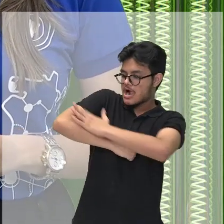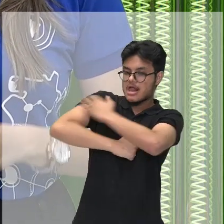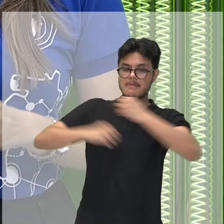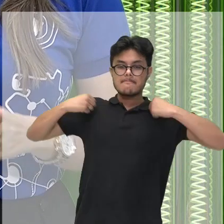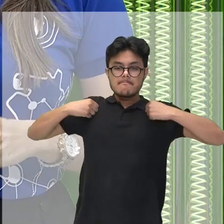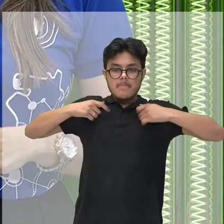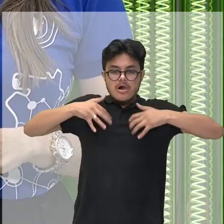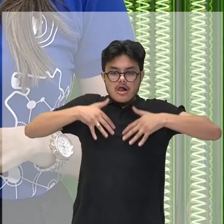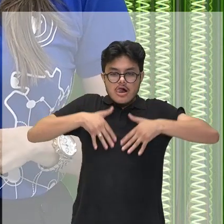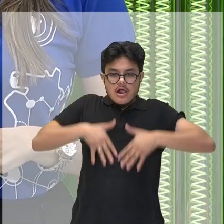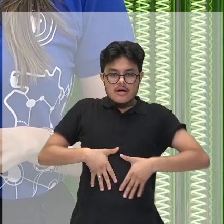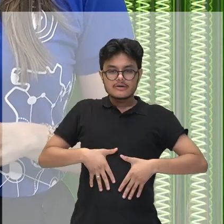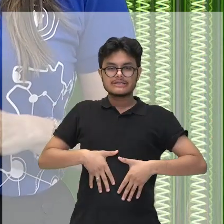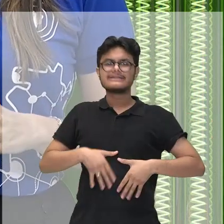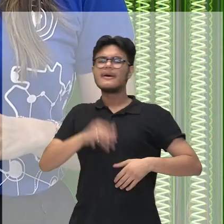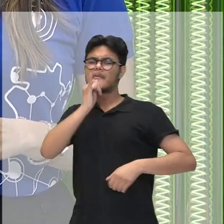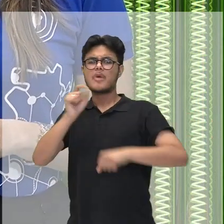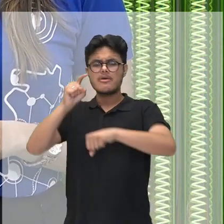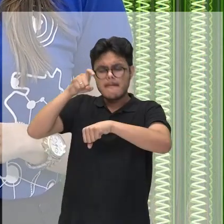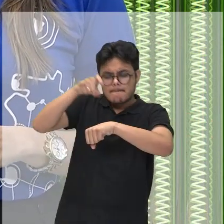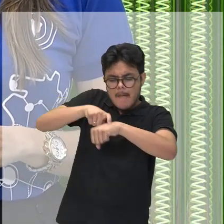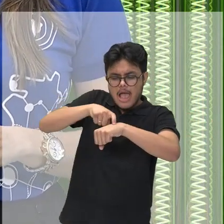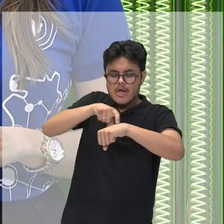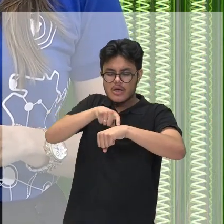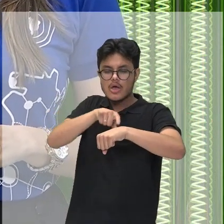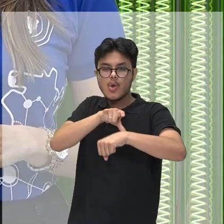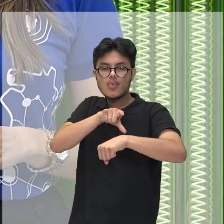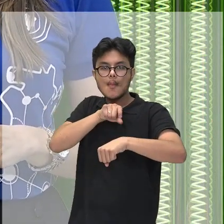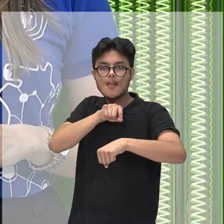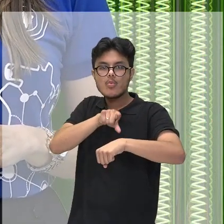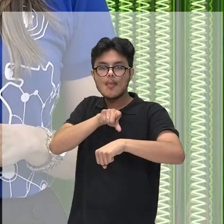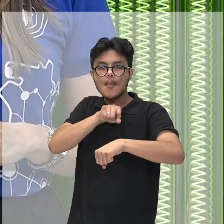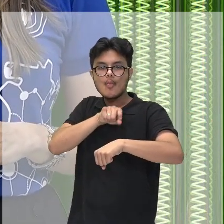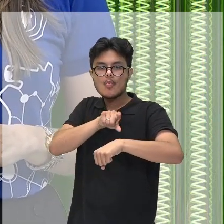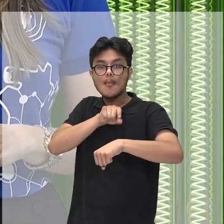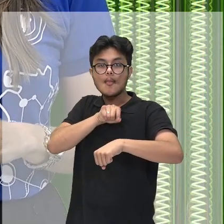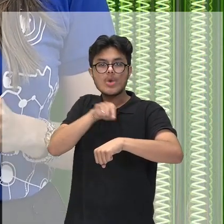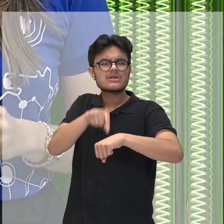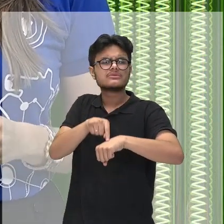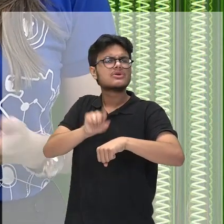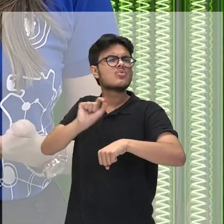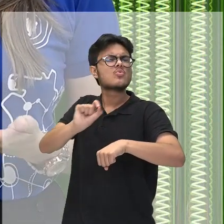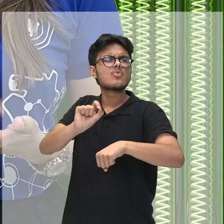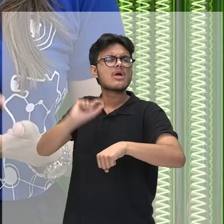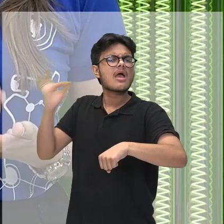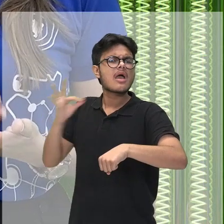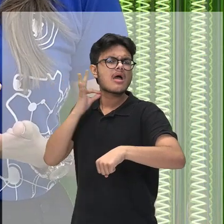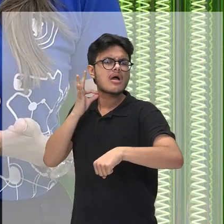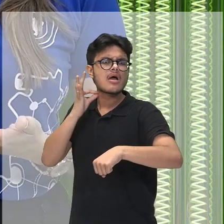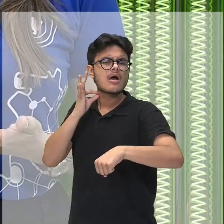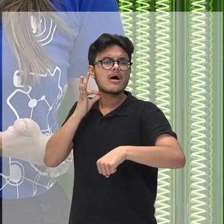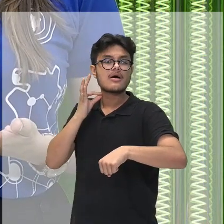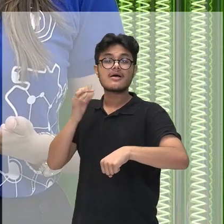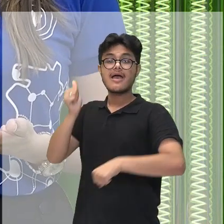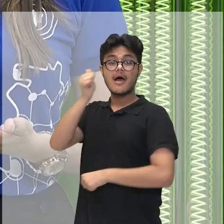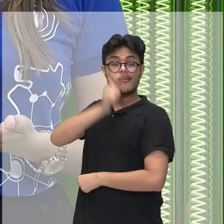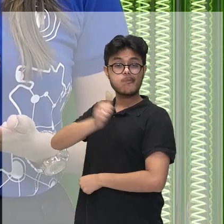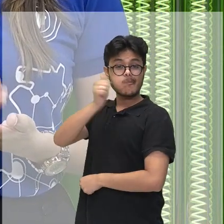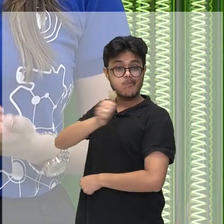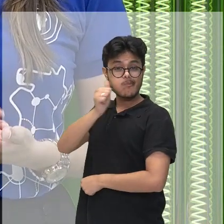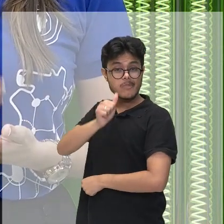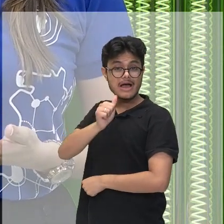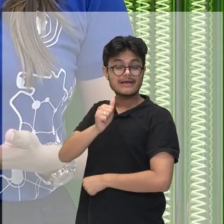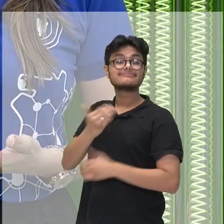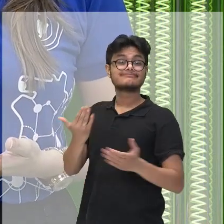do sangue. Lembrando que aqui quem faz isso é a fêmea, né? Porque é a fêmea que é hematófaga,